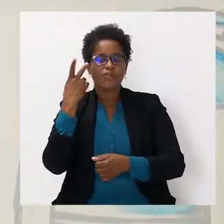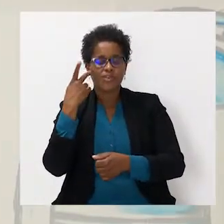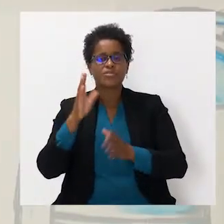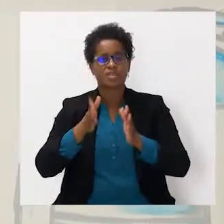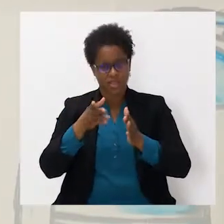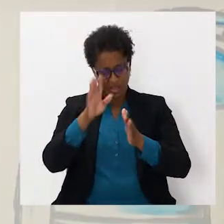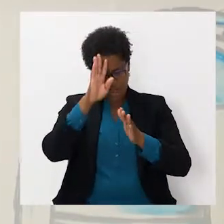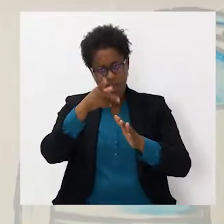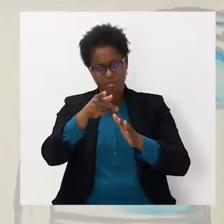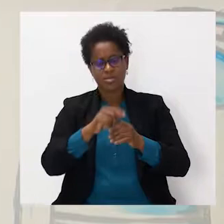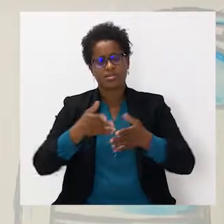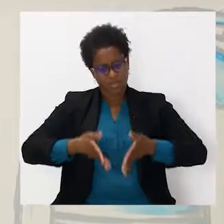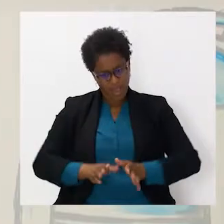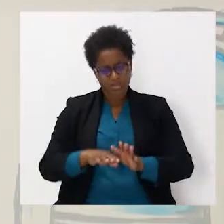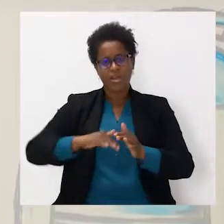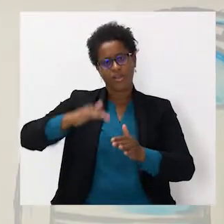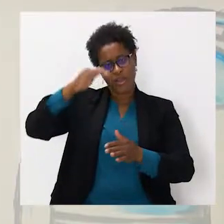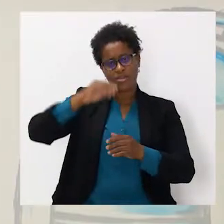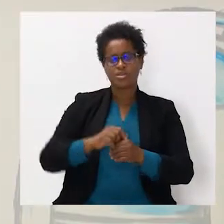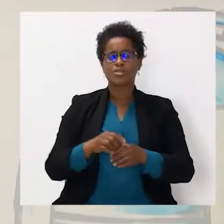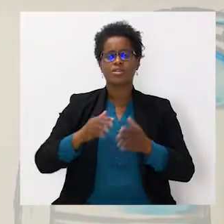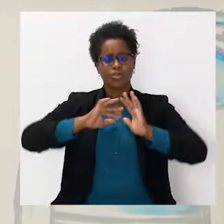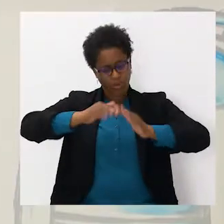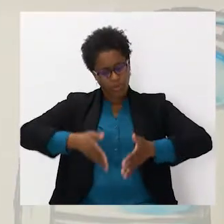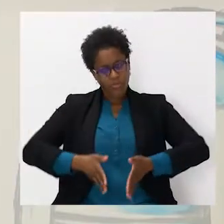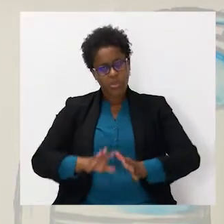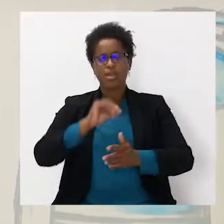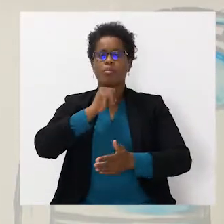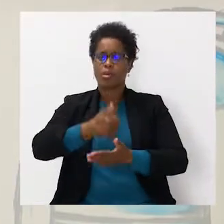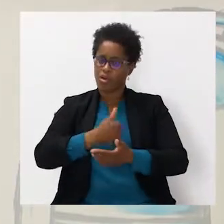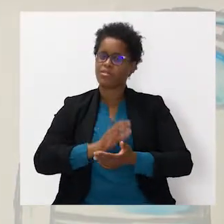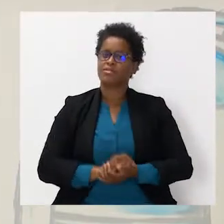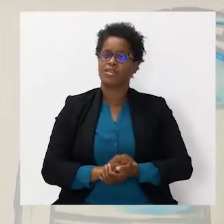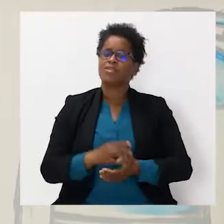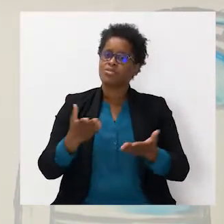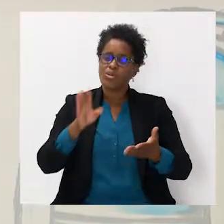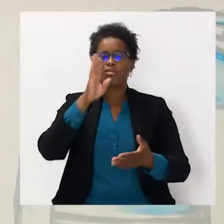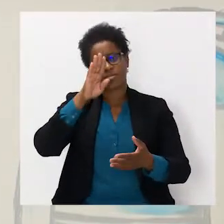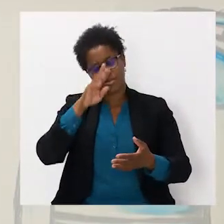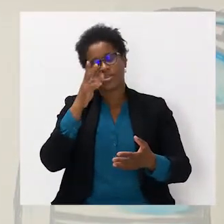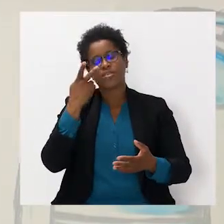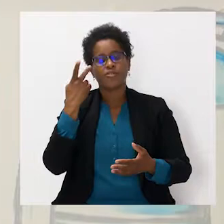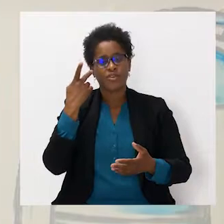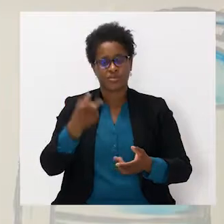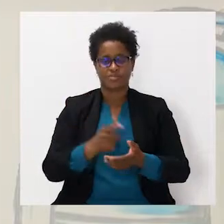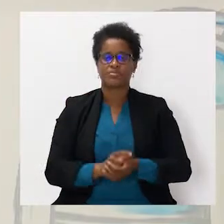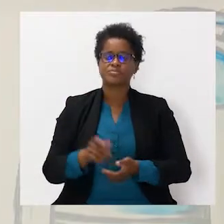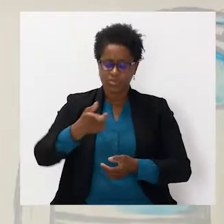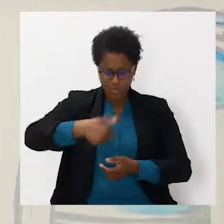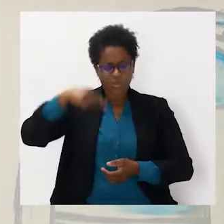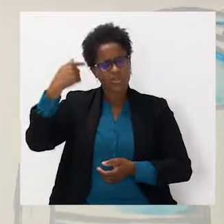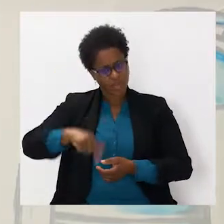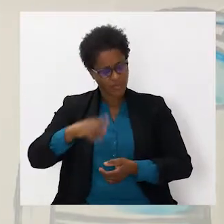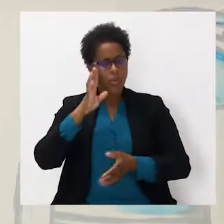já sabem. Nascem, crescem, reproduzem-se e morrem. Por isso são seres vivos. Por isso devemos